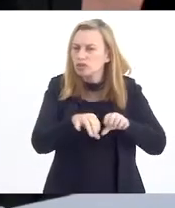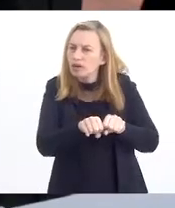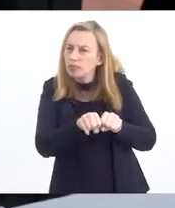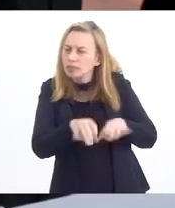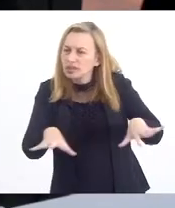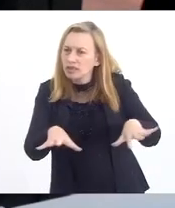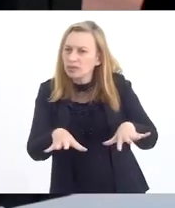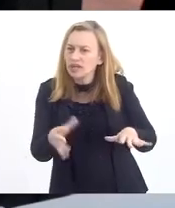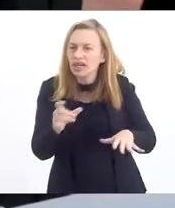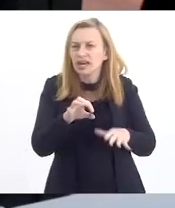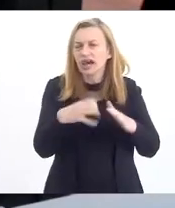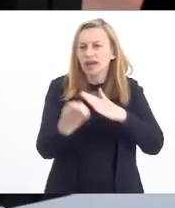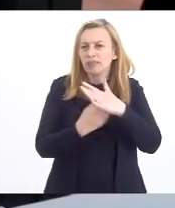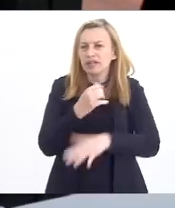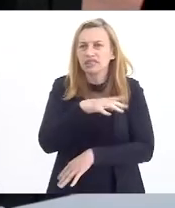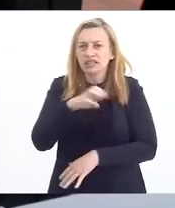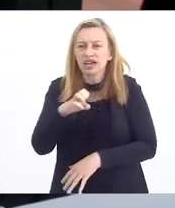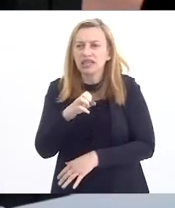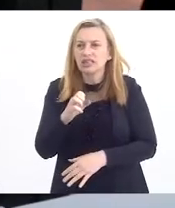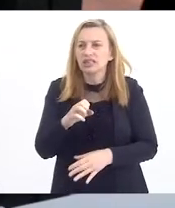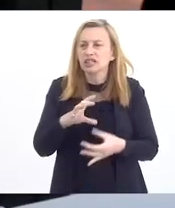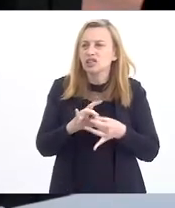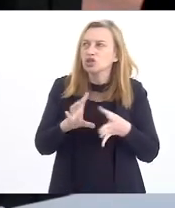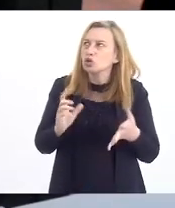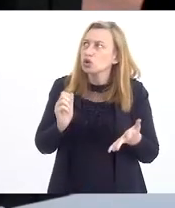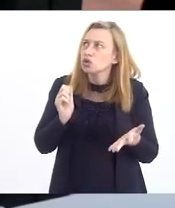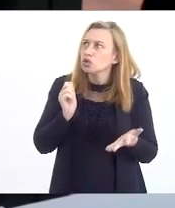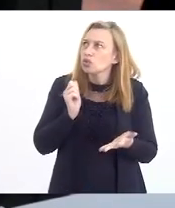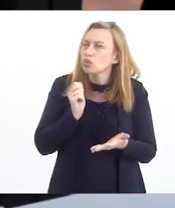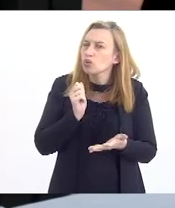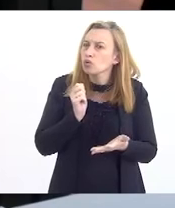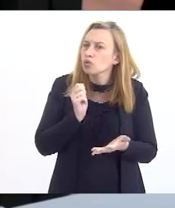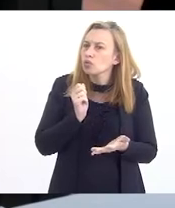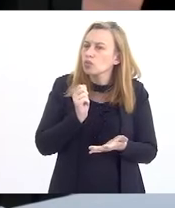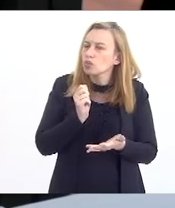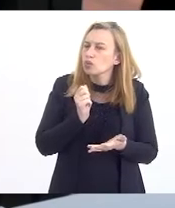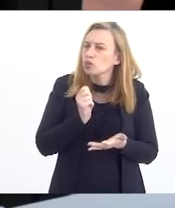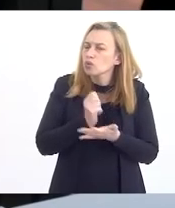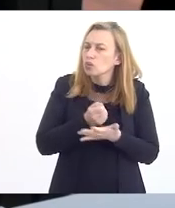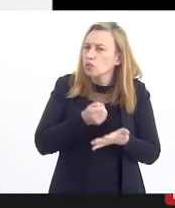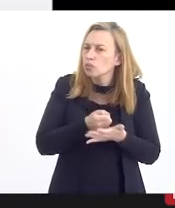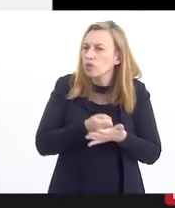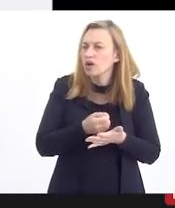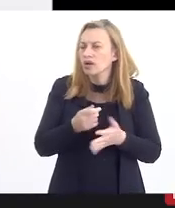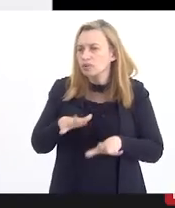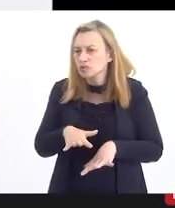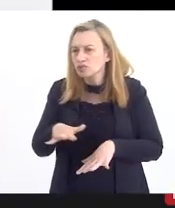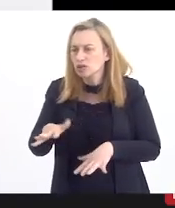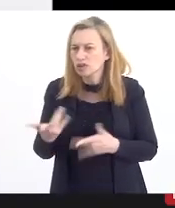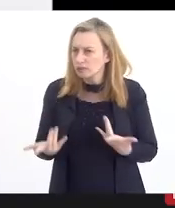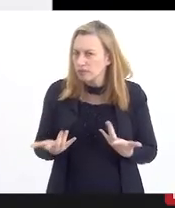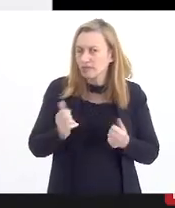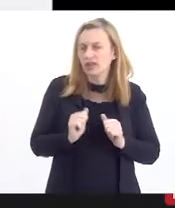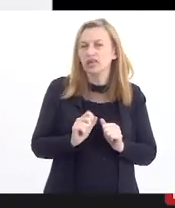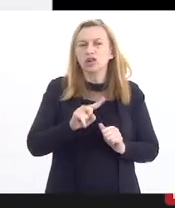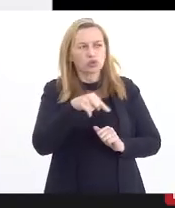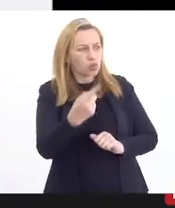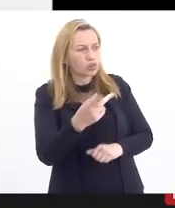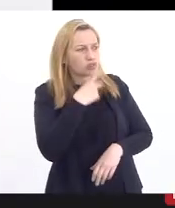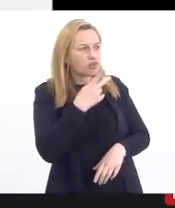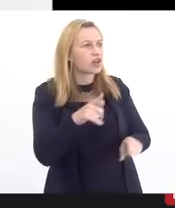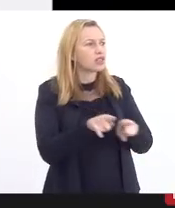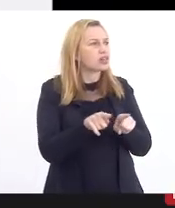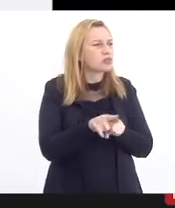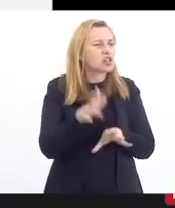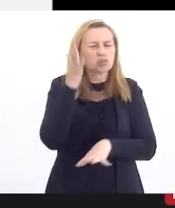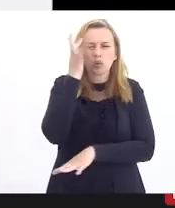a CEDAE deixou de cobrar contas, principalmente das populações carentes. E aí dialogo com uma outra fala que foi feita, que não me